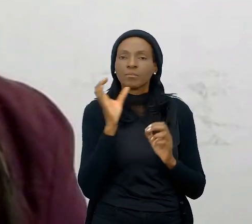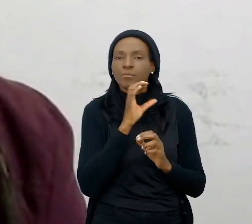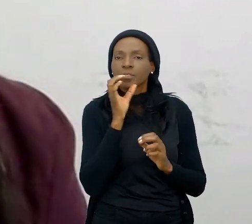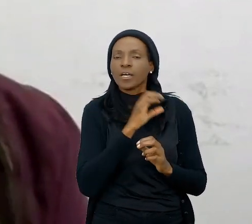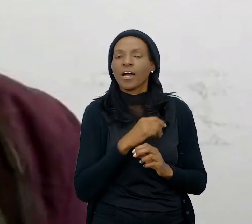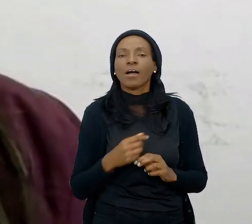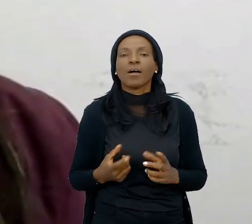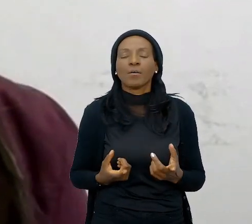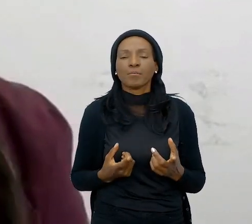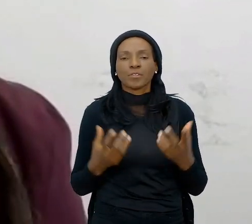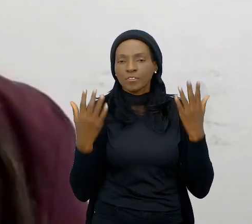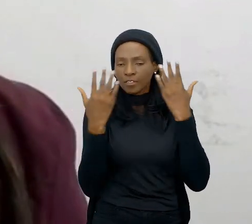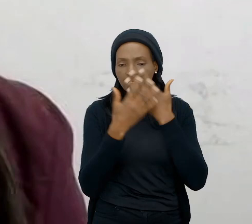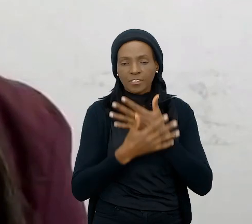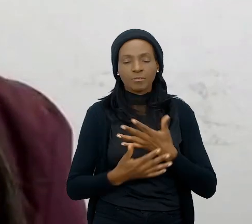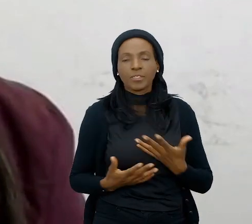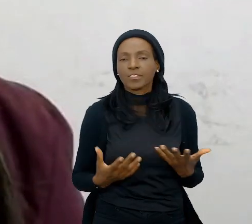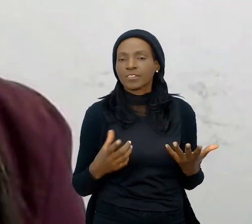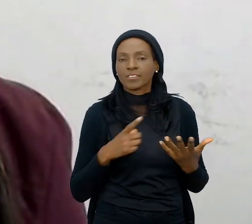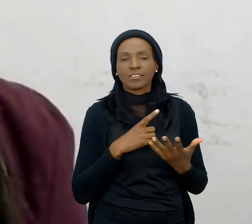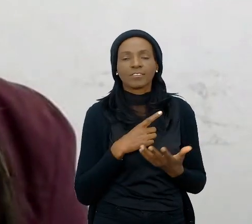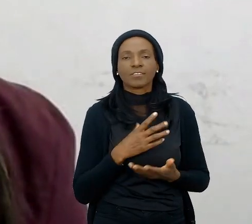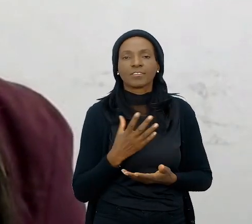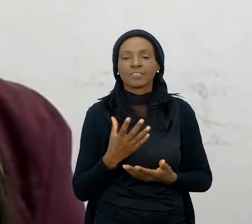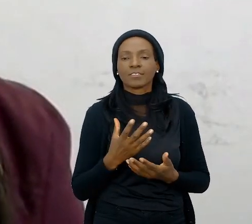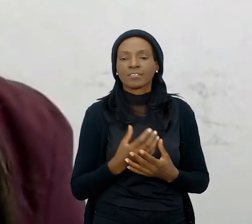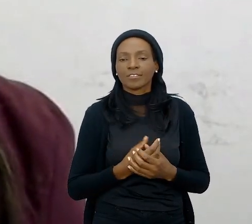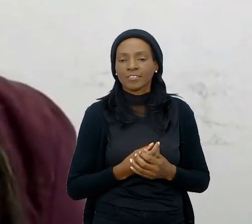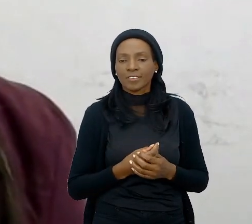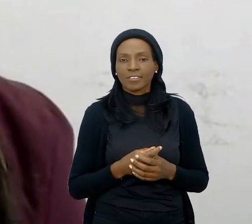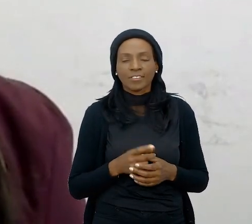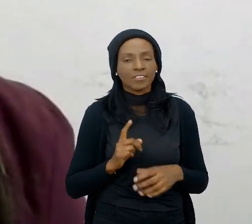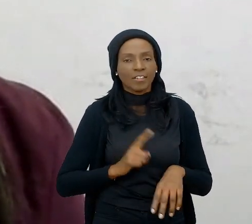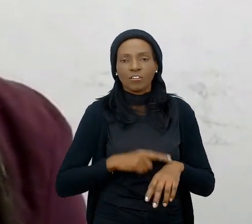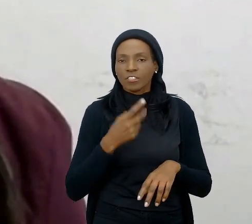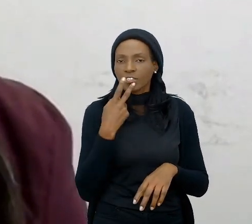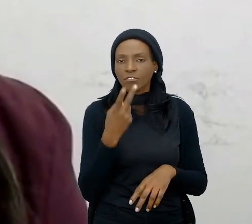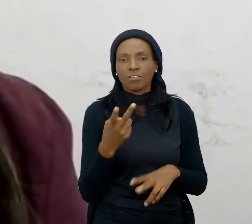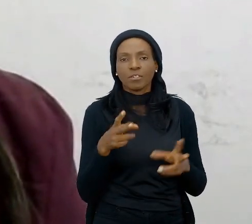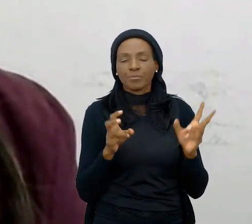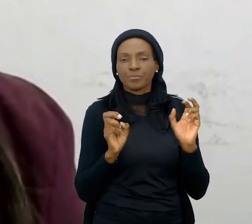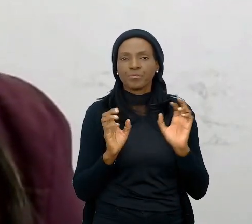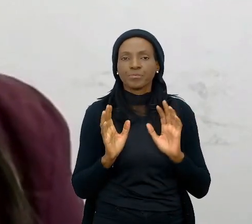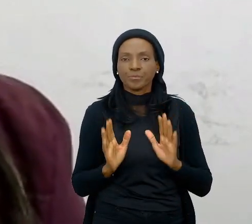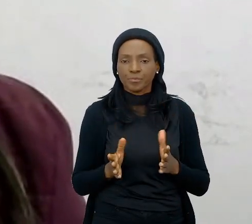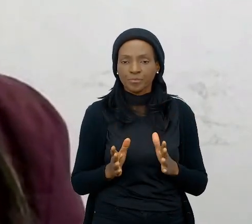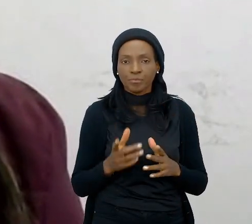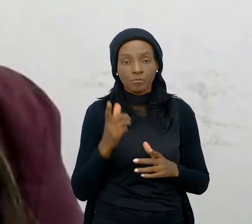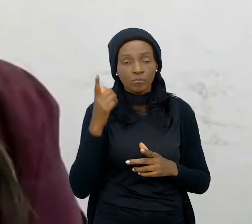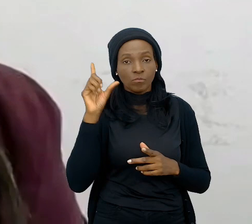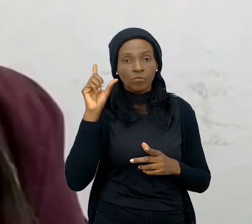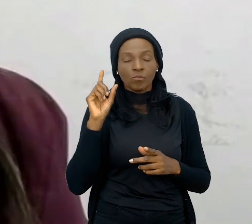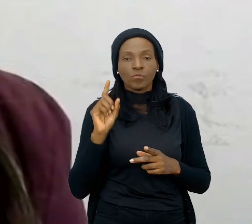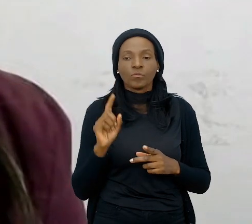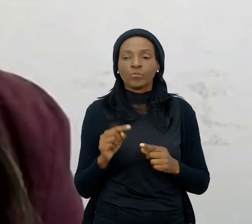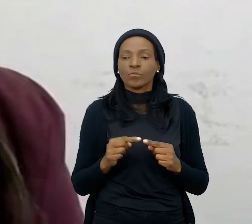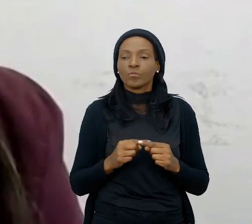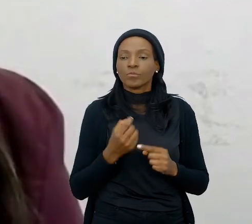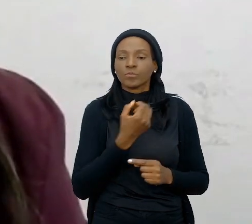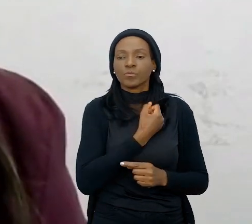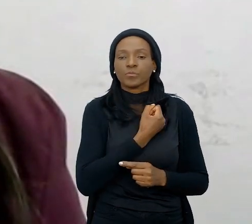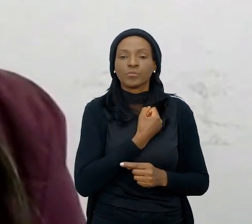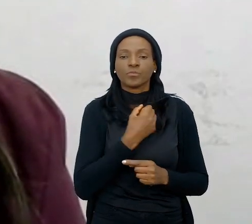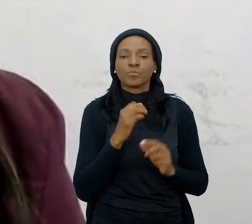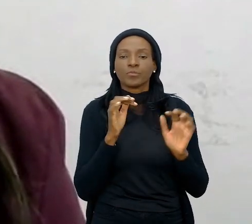ali a sua transparência na própria, a partir da nossa fala. Outra coisa são os números